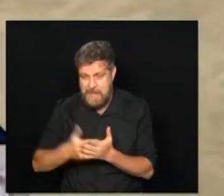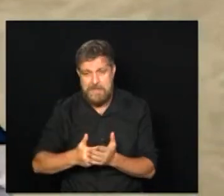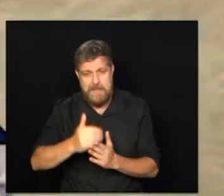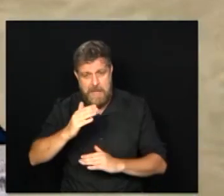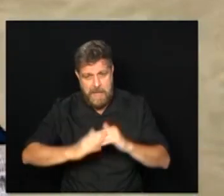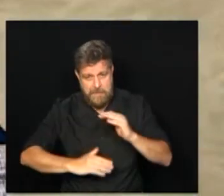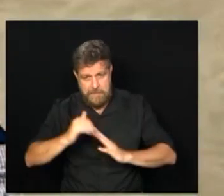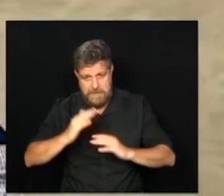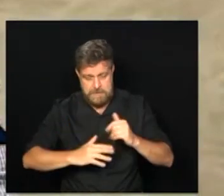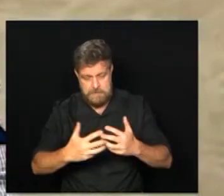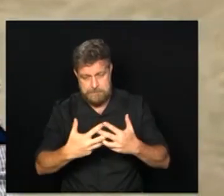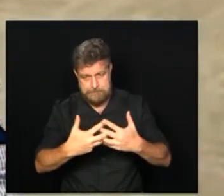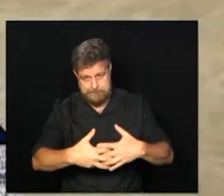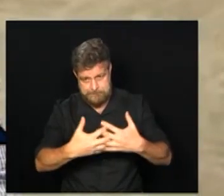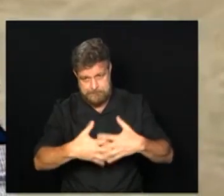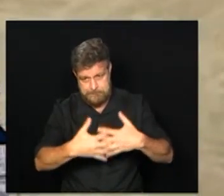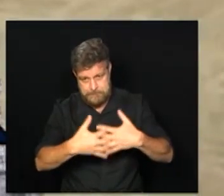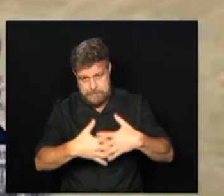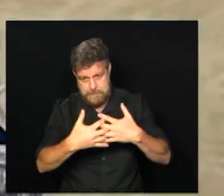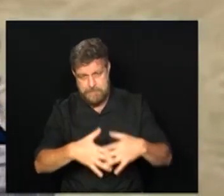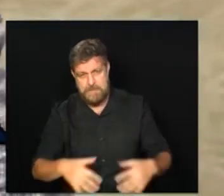a